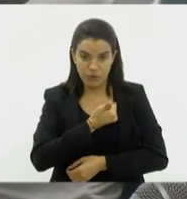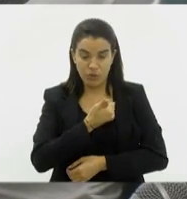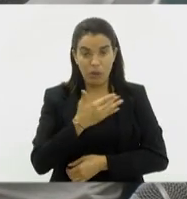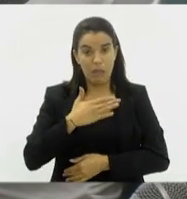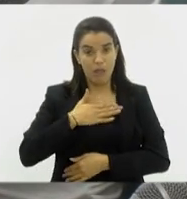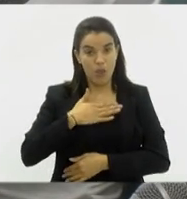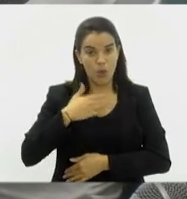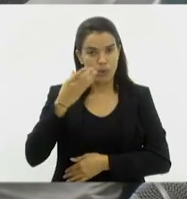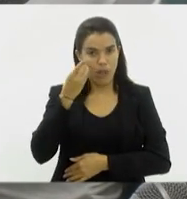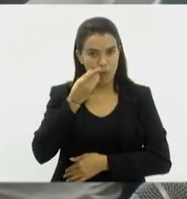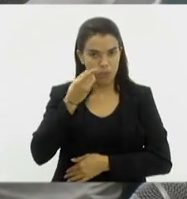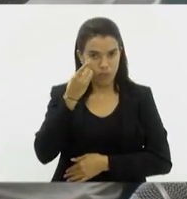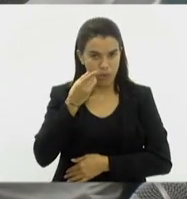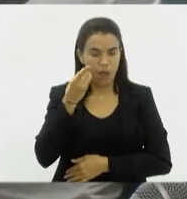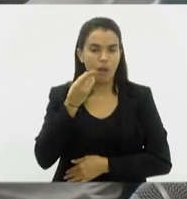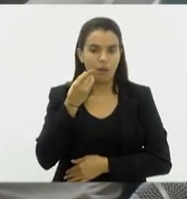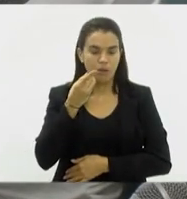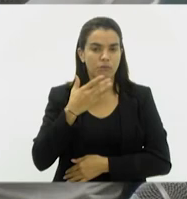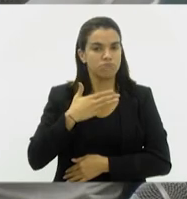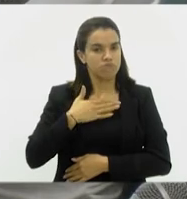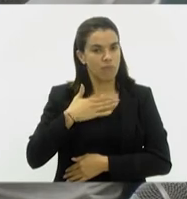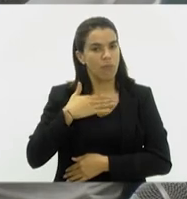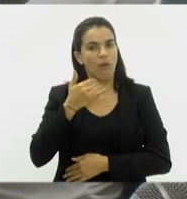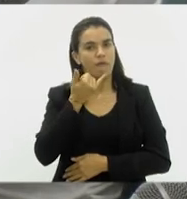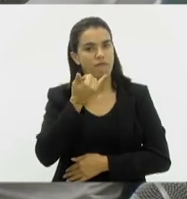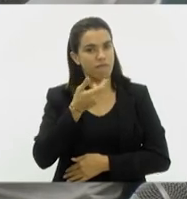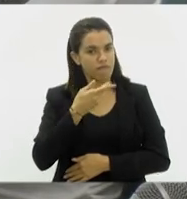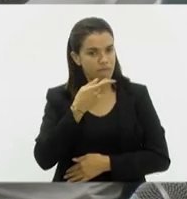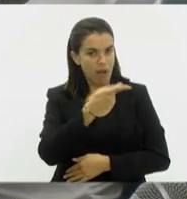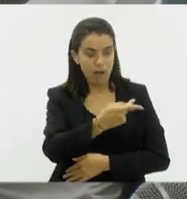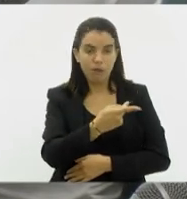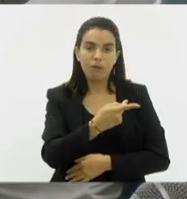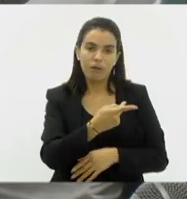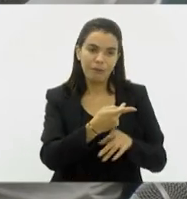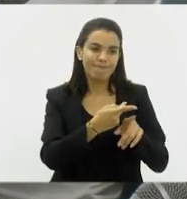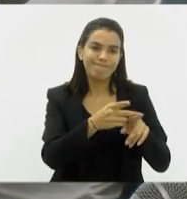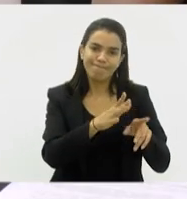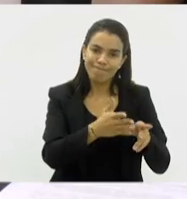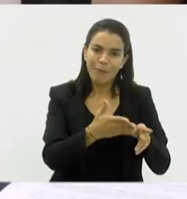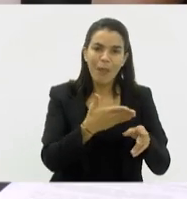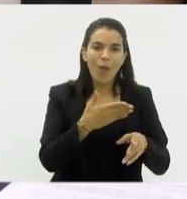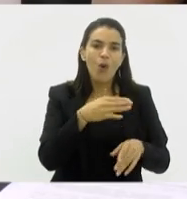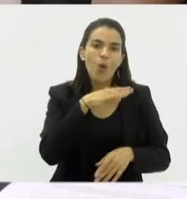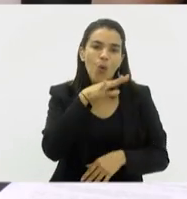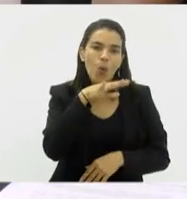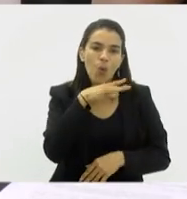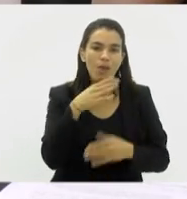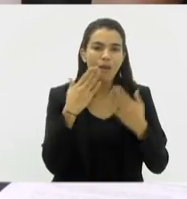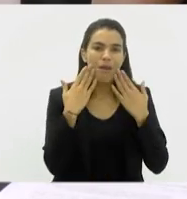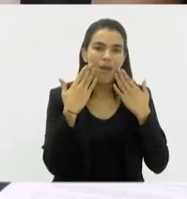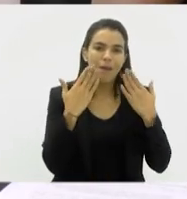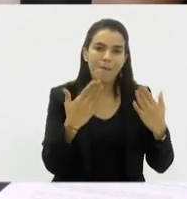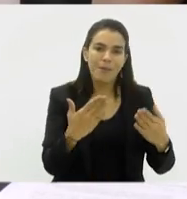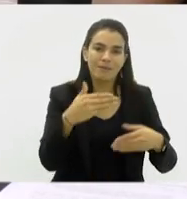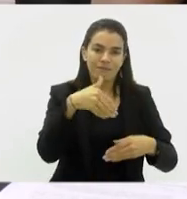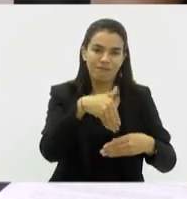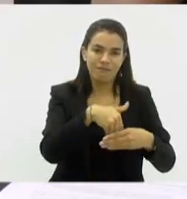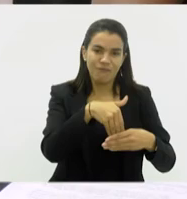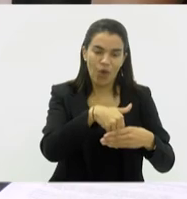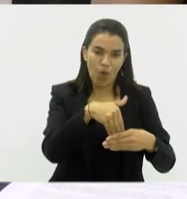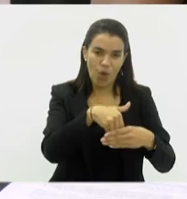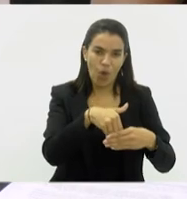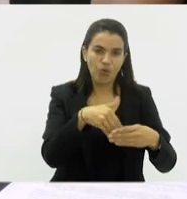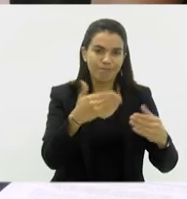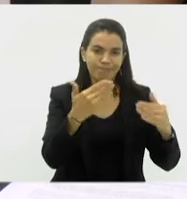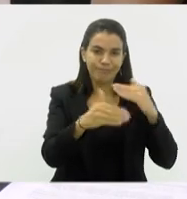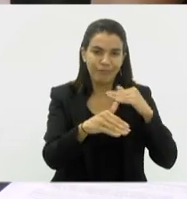fez a questão de ordem dizendo que seria ruim vossa excelência apresentar uma divergência sem que